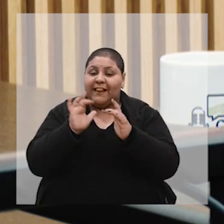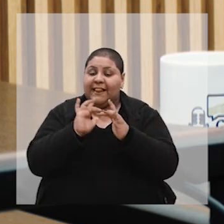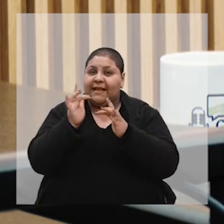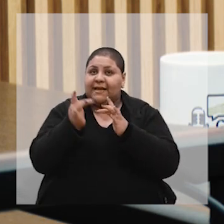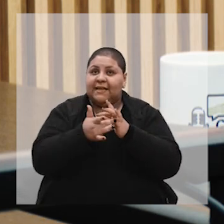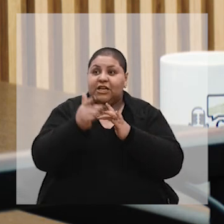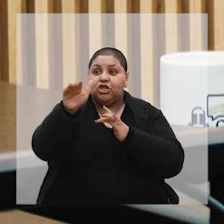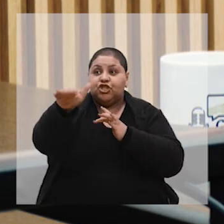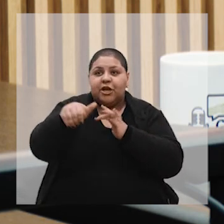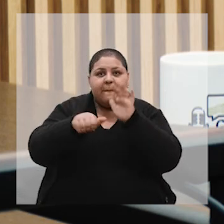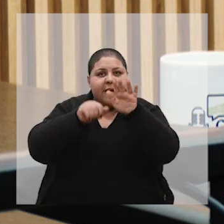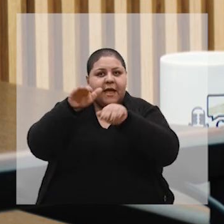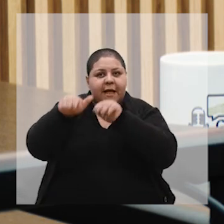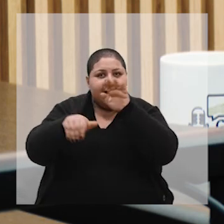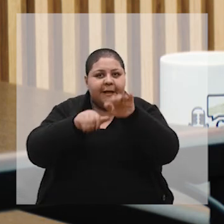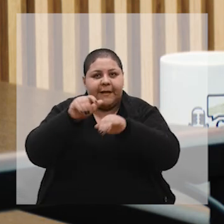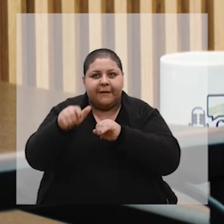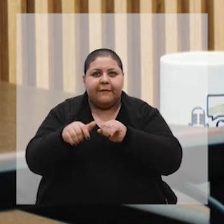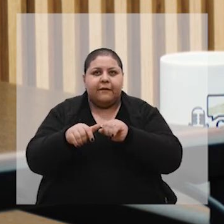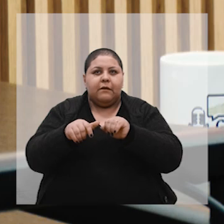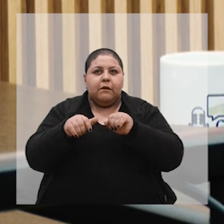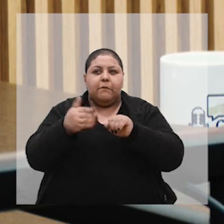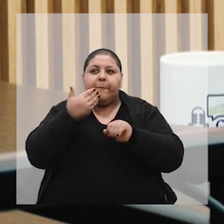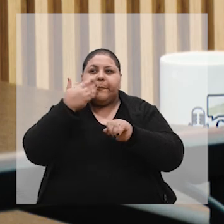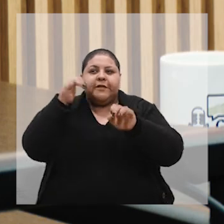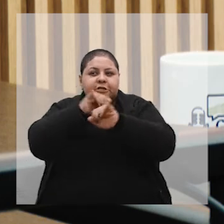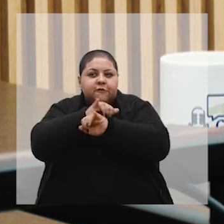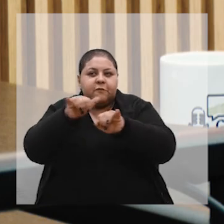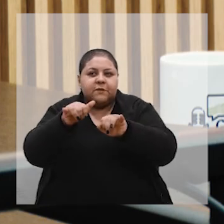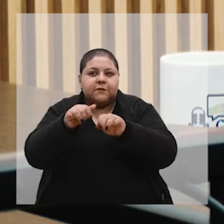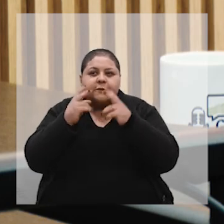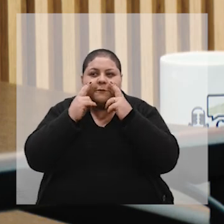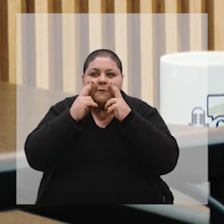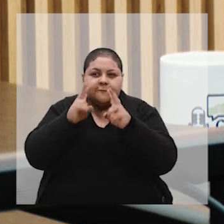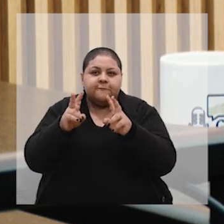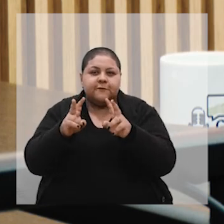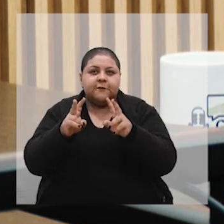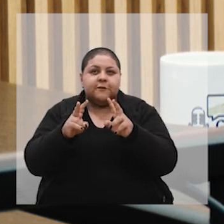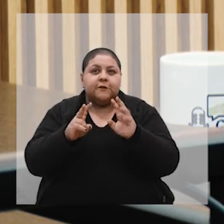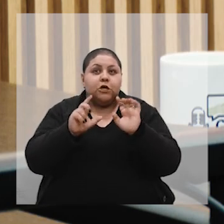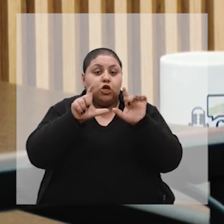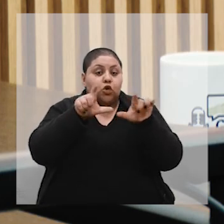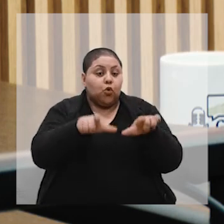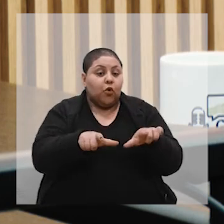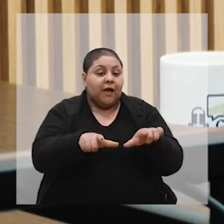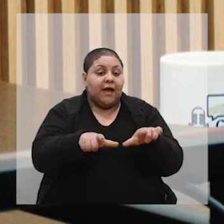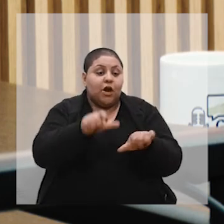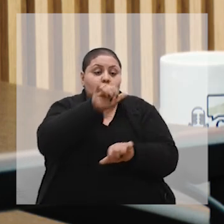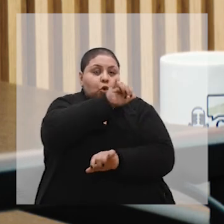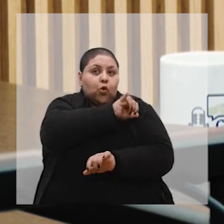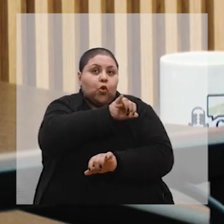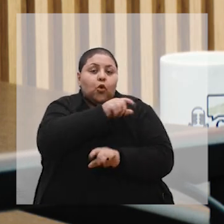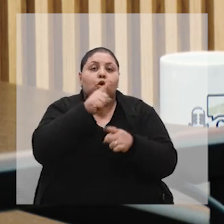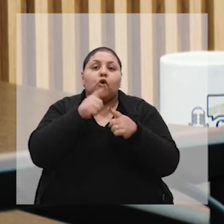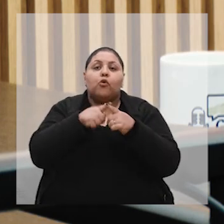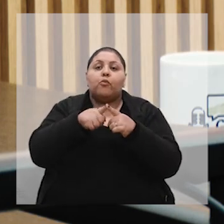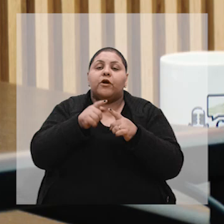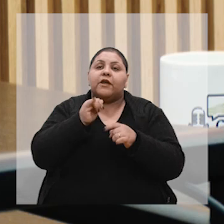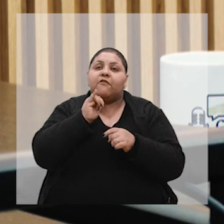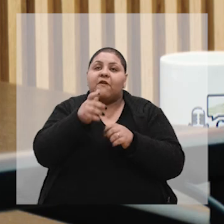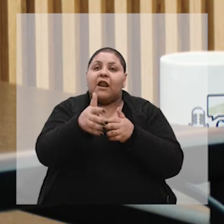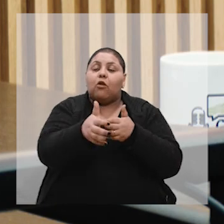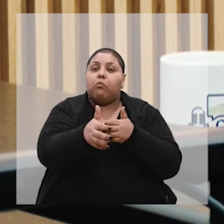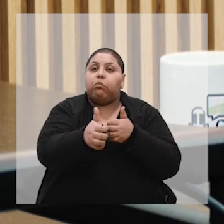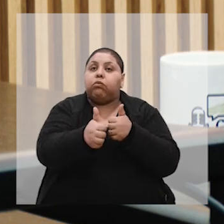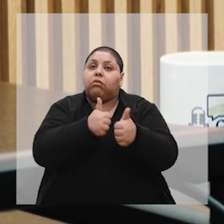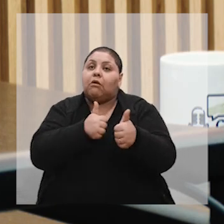rede social, chamei a galera, tentei me informar o máximo possível e vi que a sede é no Rio de Janeiro, né? Só que por que eu falo que o